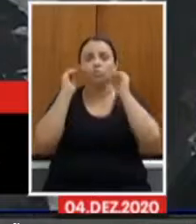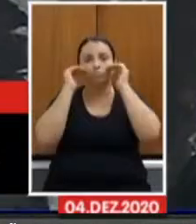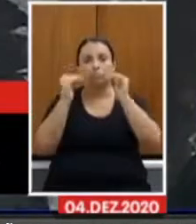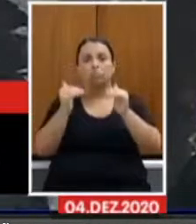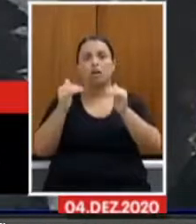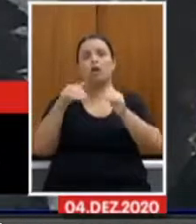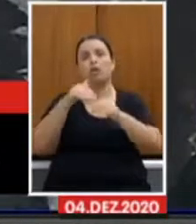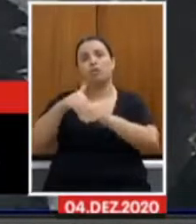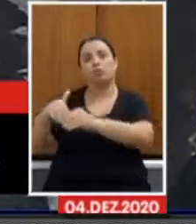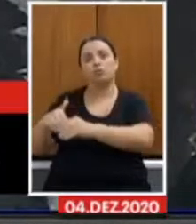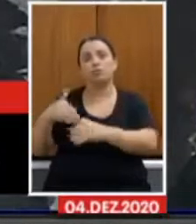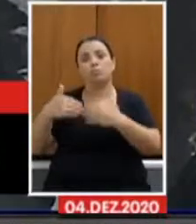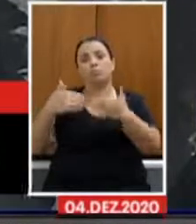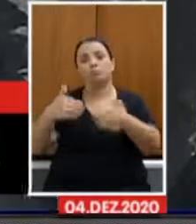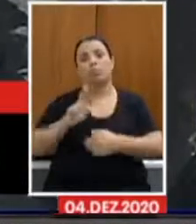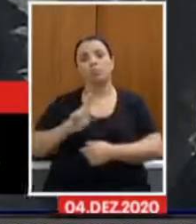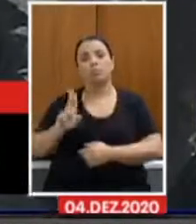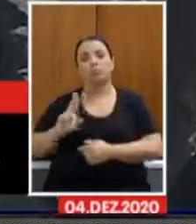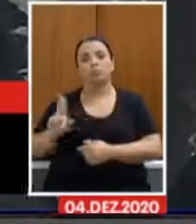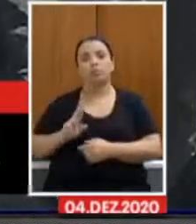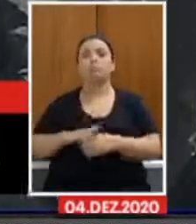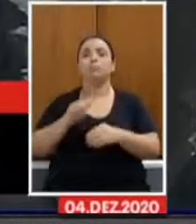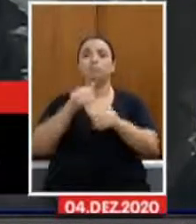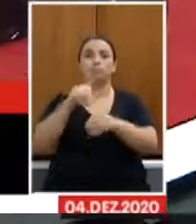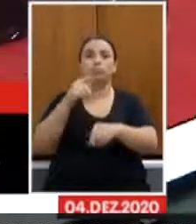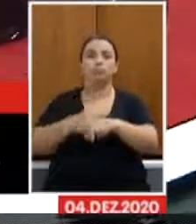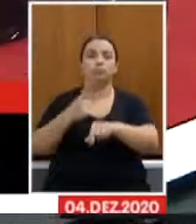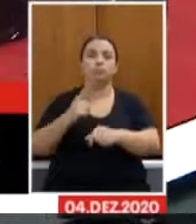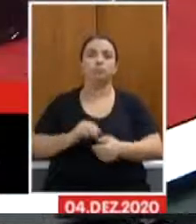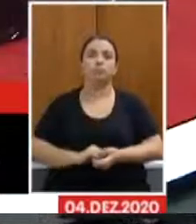nominal. Em votação, parecer. Em votação.